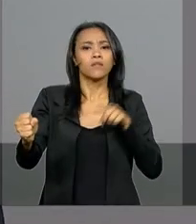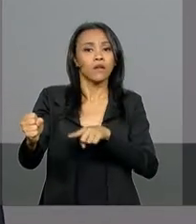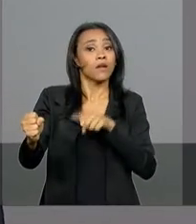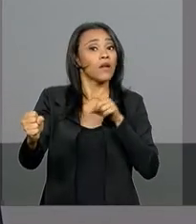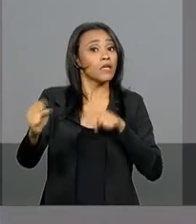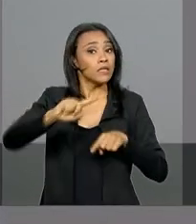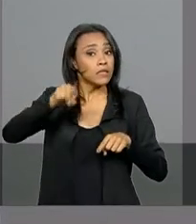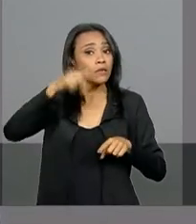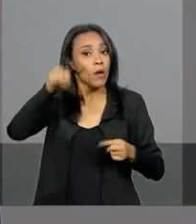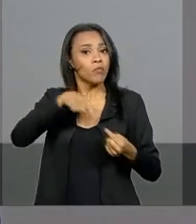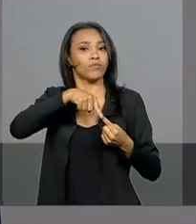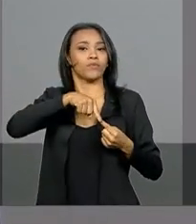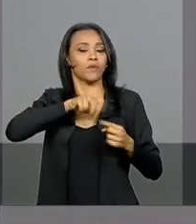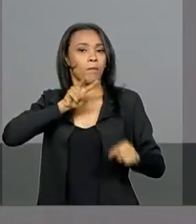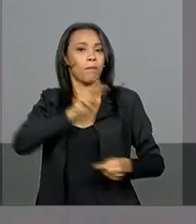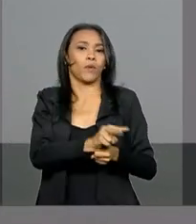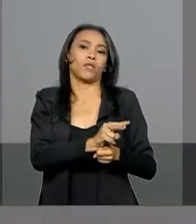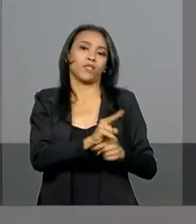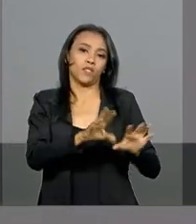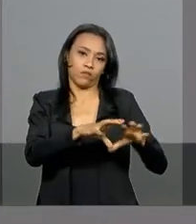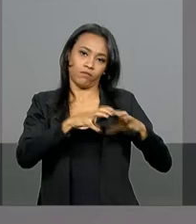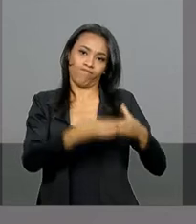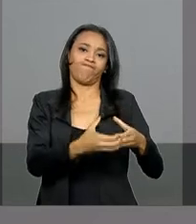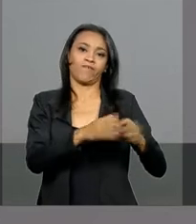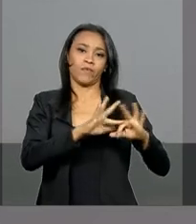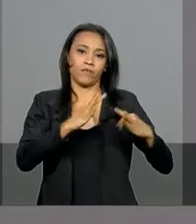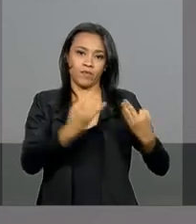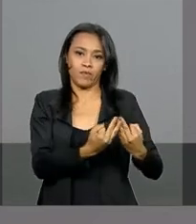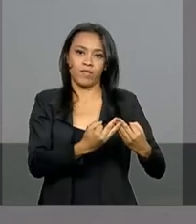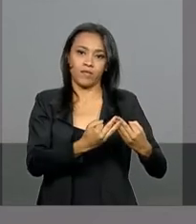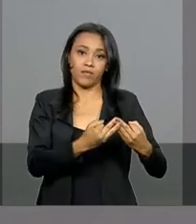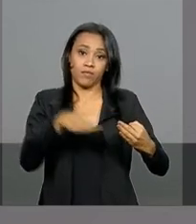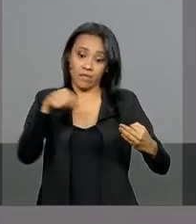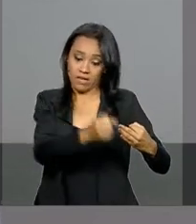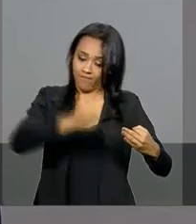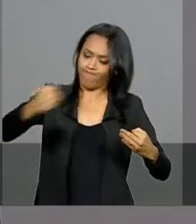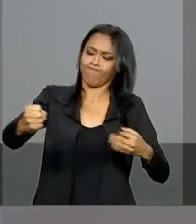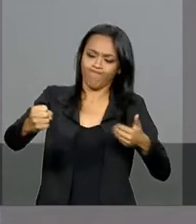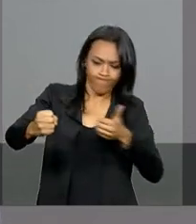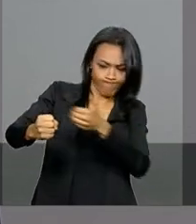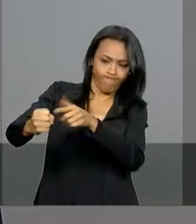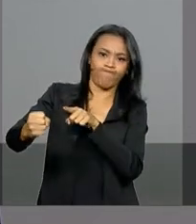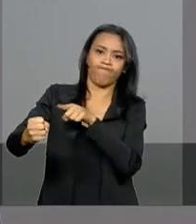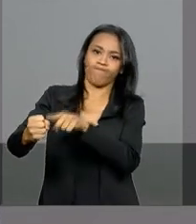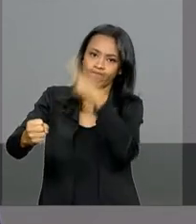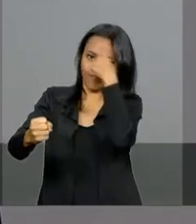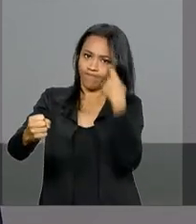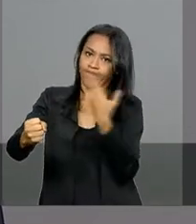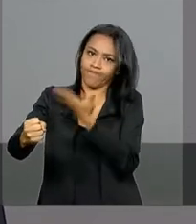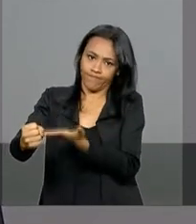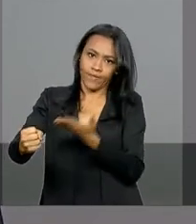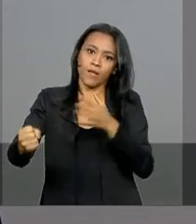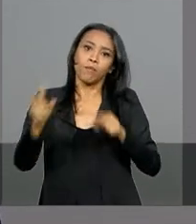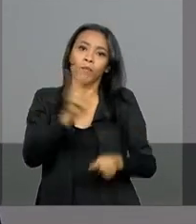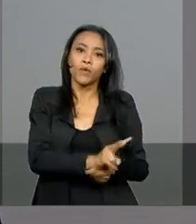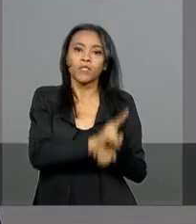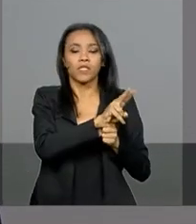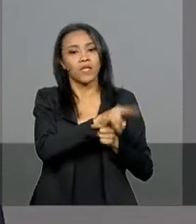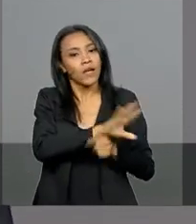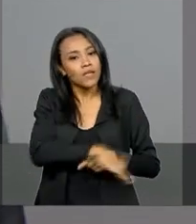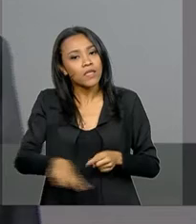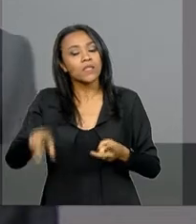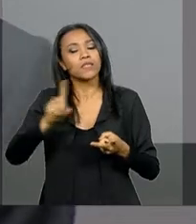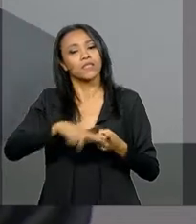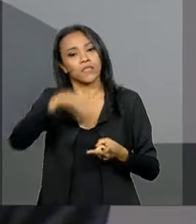de quem é mais vulnerável para garantir a proteção integral da criança e do